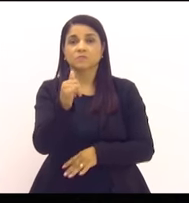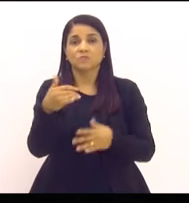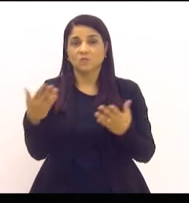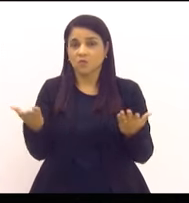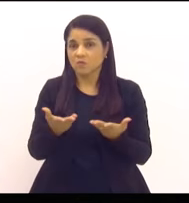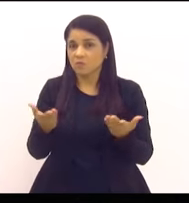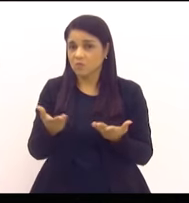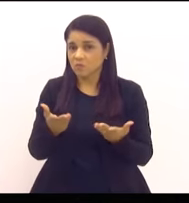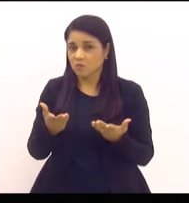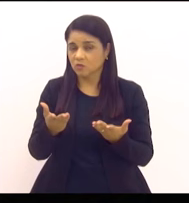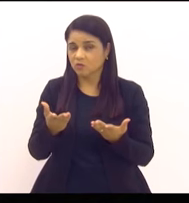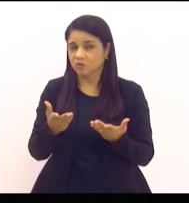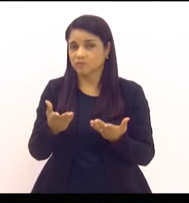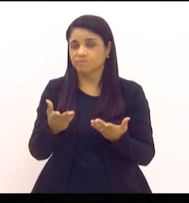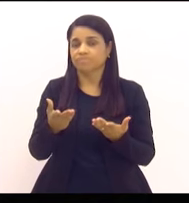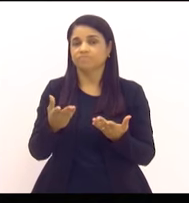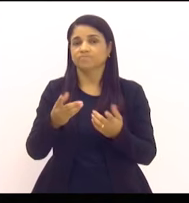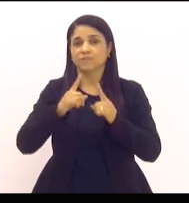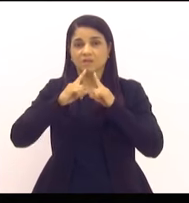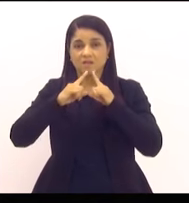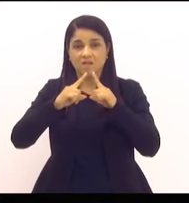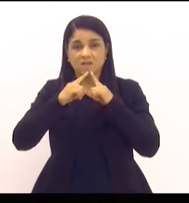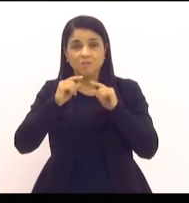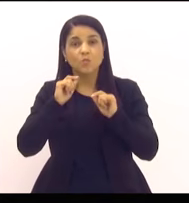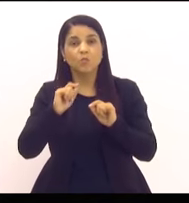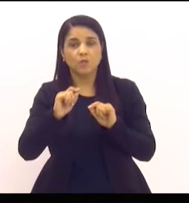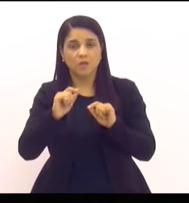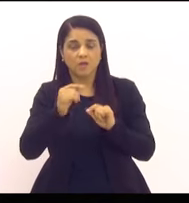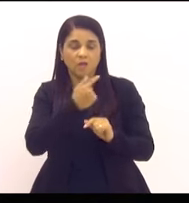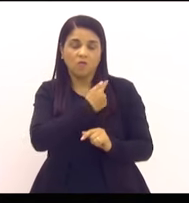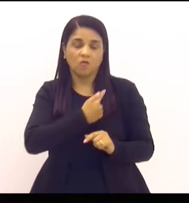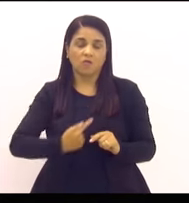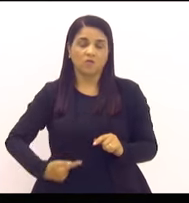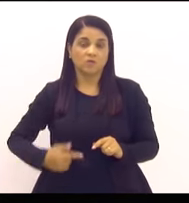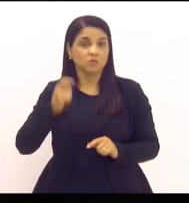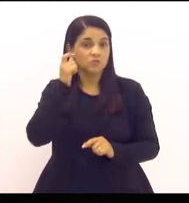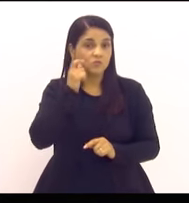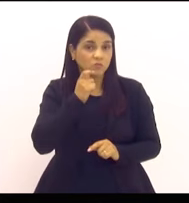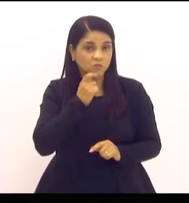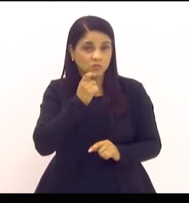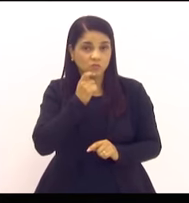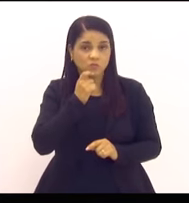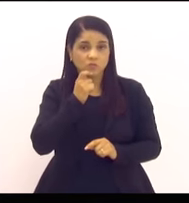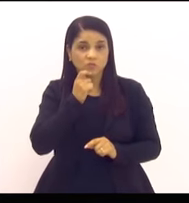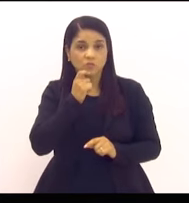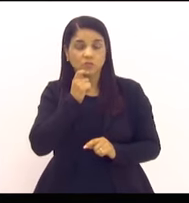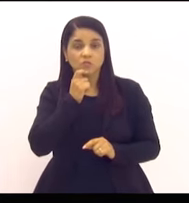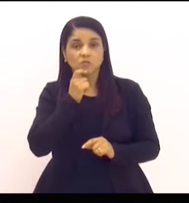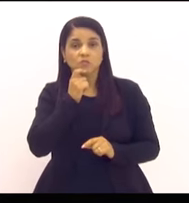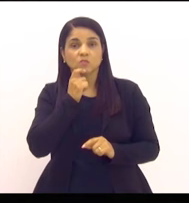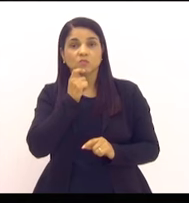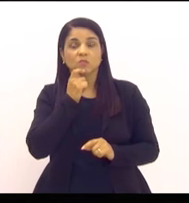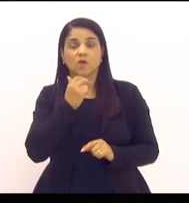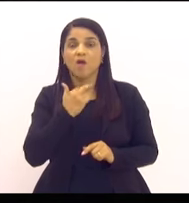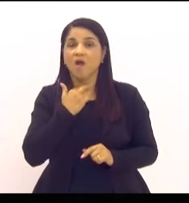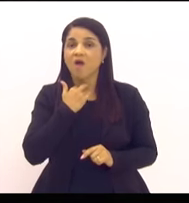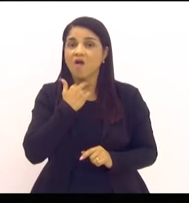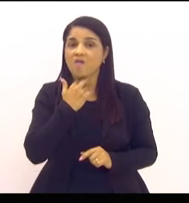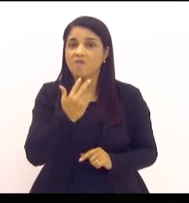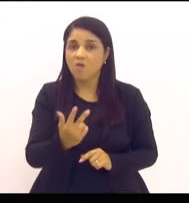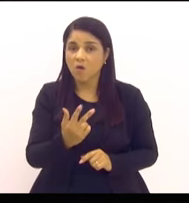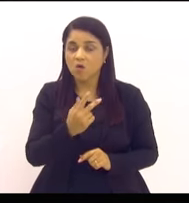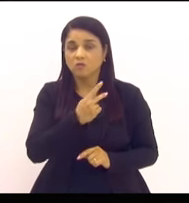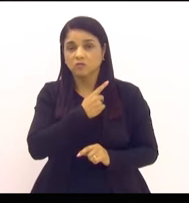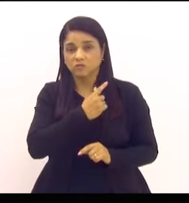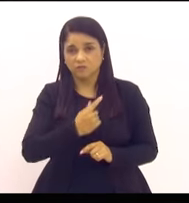hoje apresento, eu apresento em direção ao governador Cláudio Castro, porque essa mesma voz do